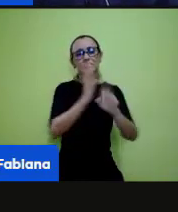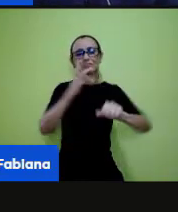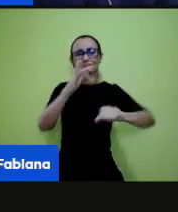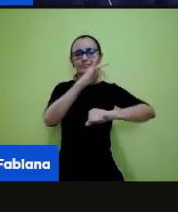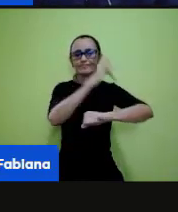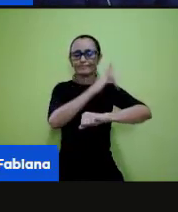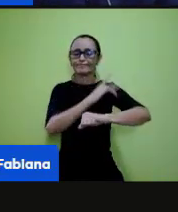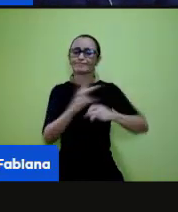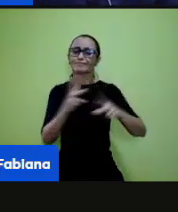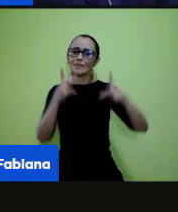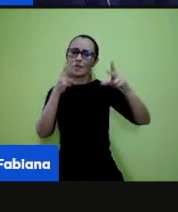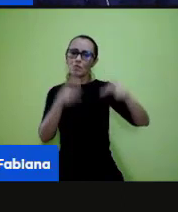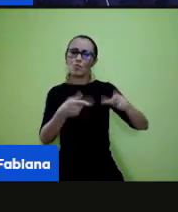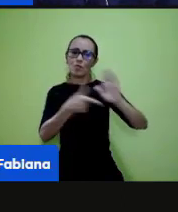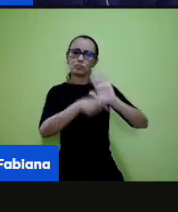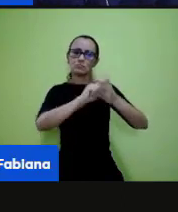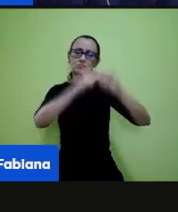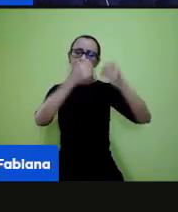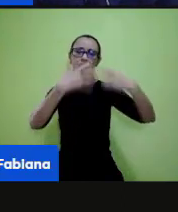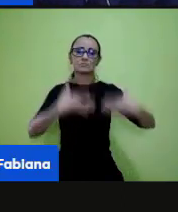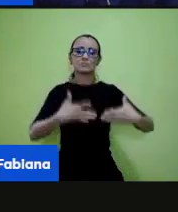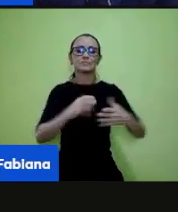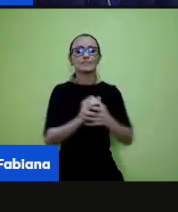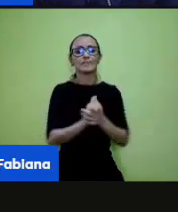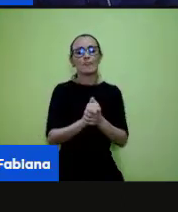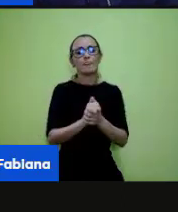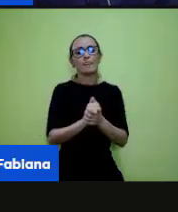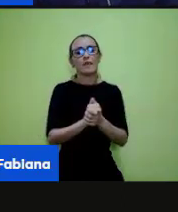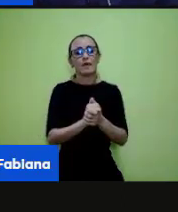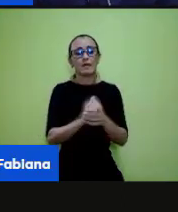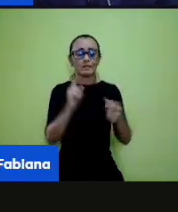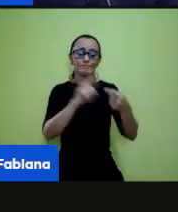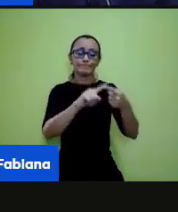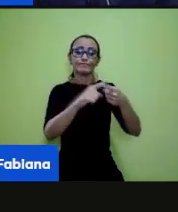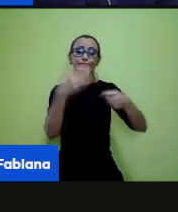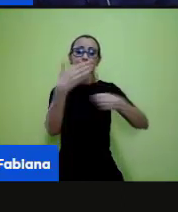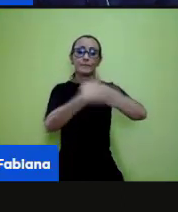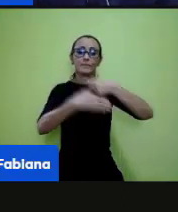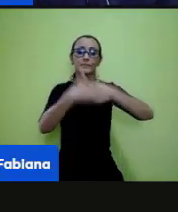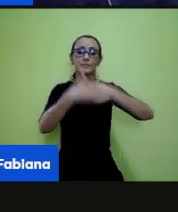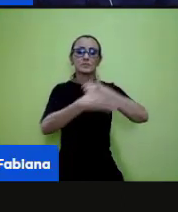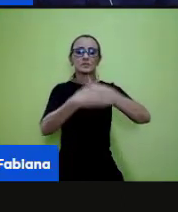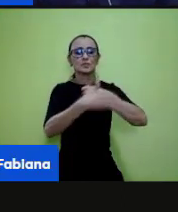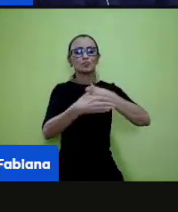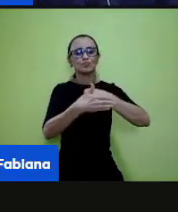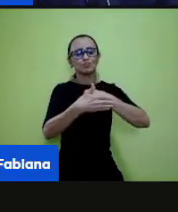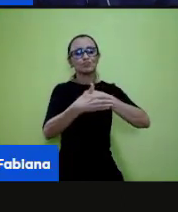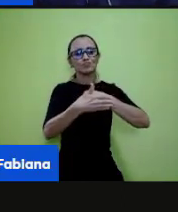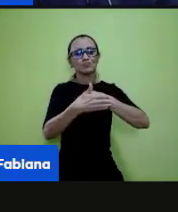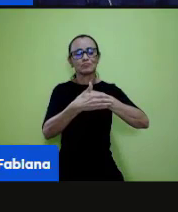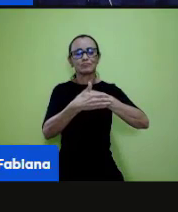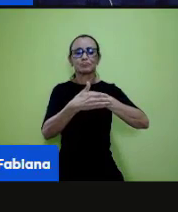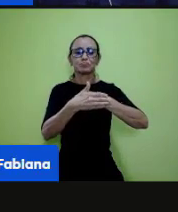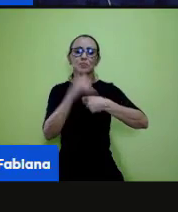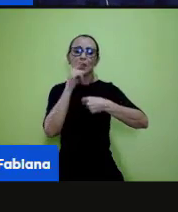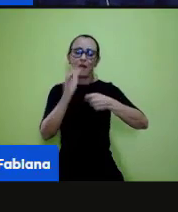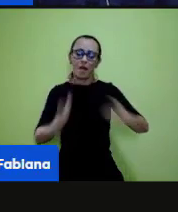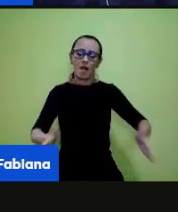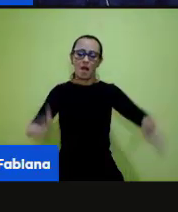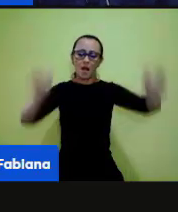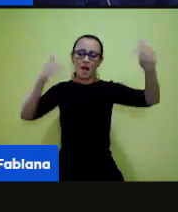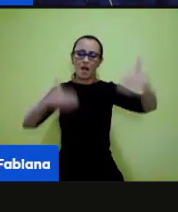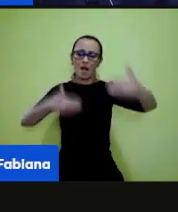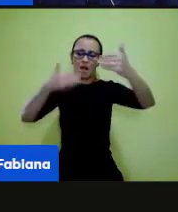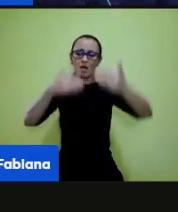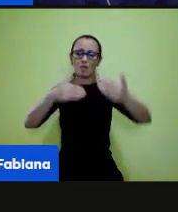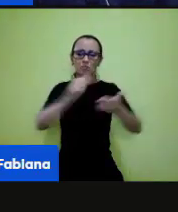tá? Basicamente, o controle mecânico é a proteção, como já citamos, né? Proteger a caixa d'água, lavagem,